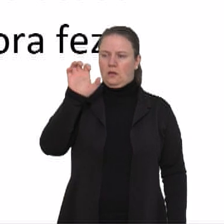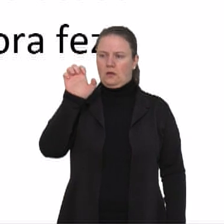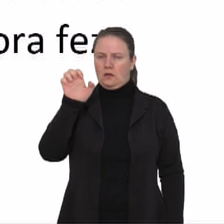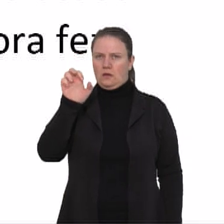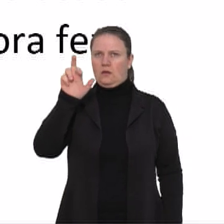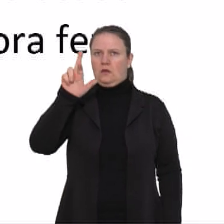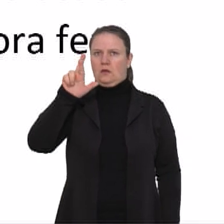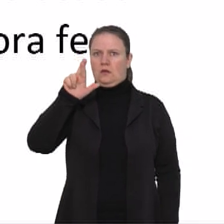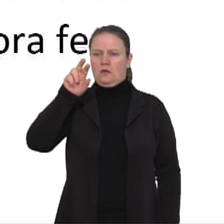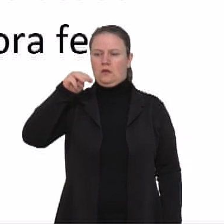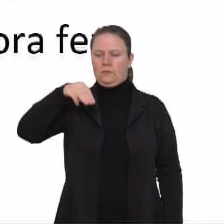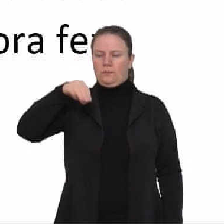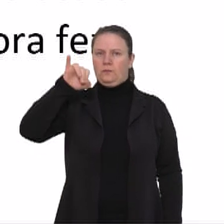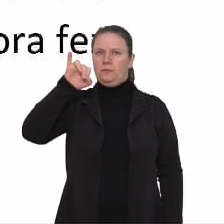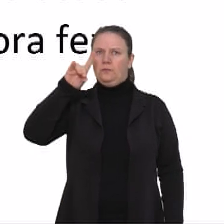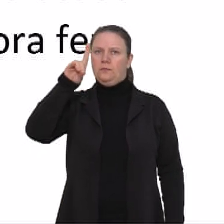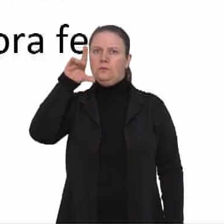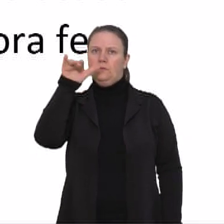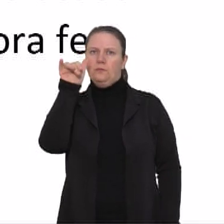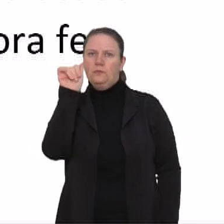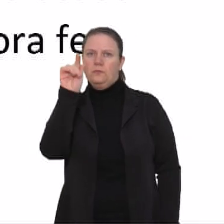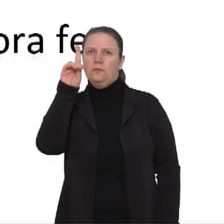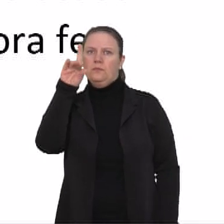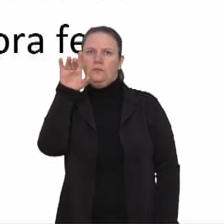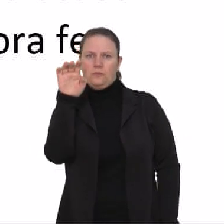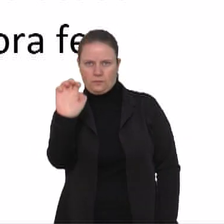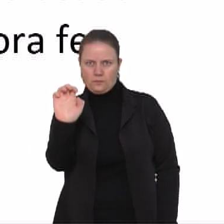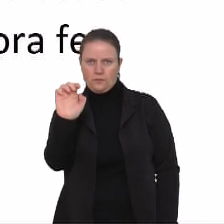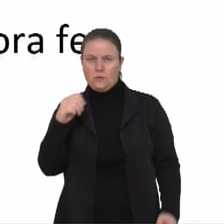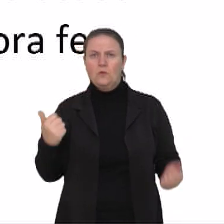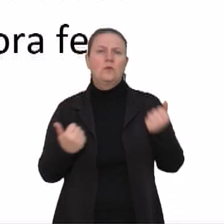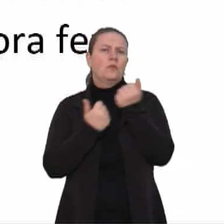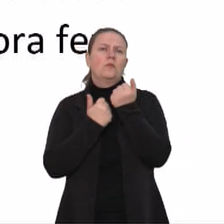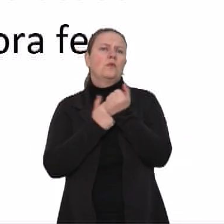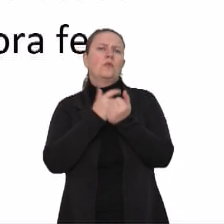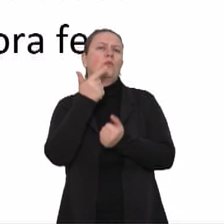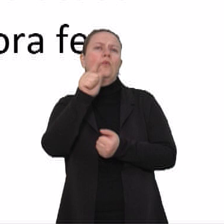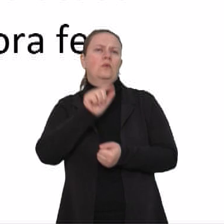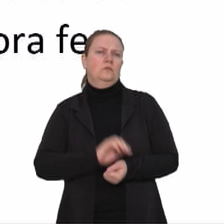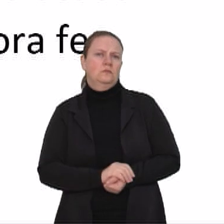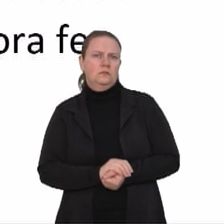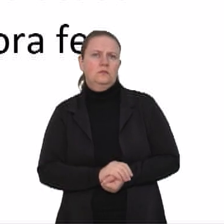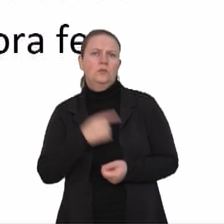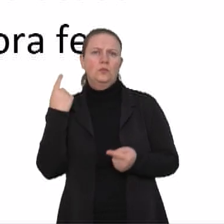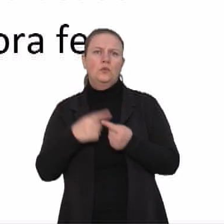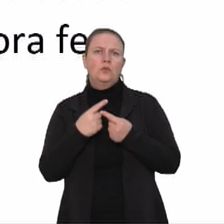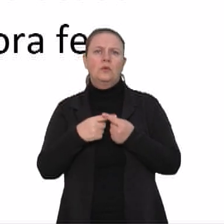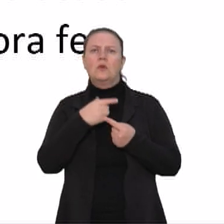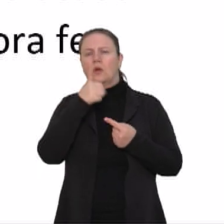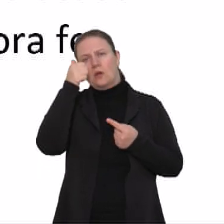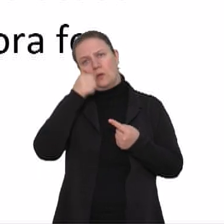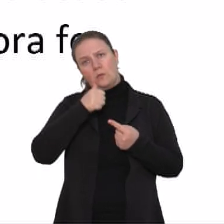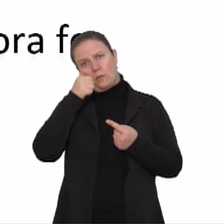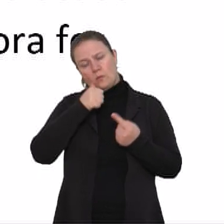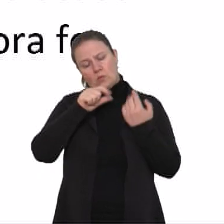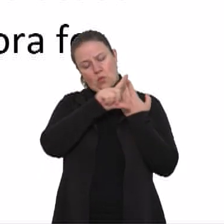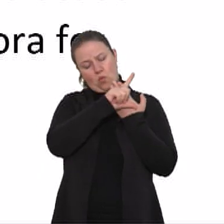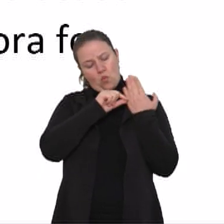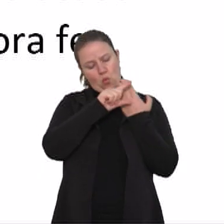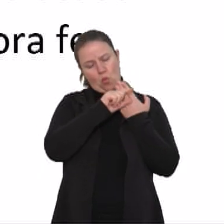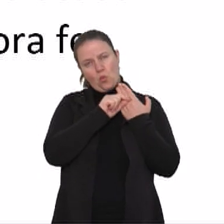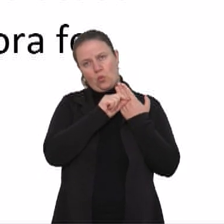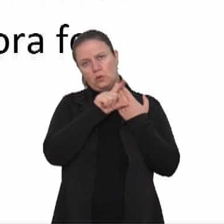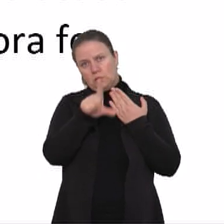qual palavra usada anteriormente nesse período? E por que a autora fez essa escolha? Então, vamos lá.